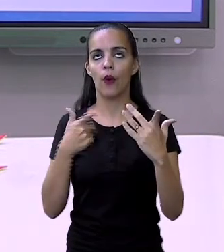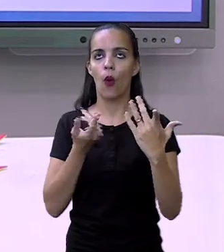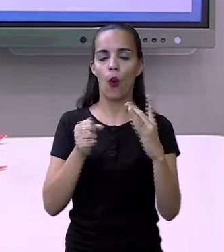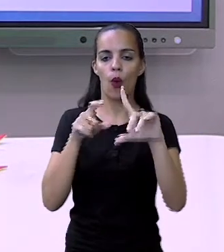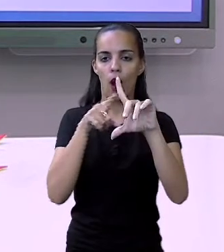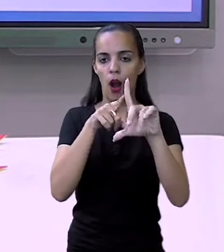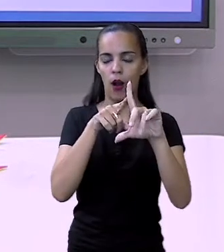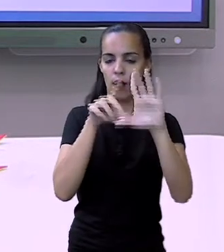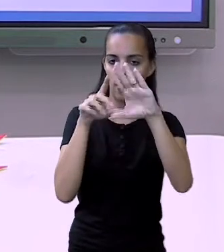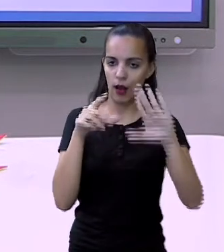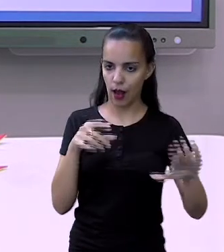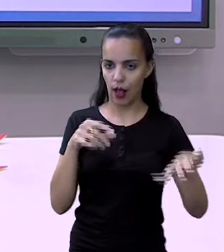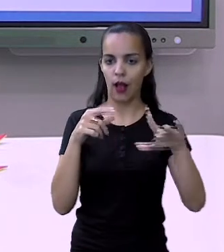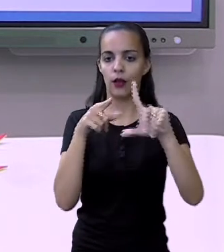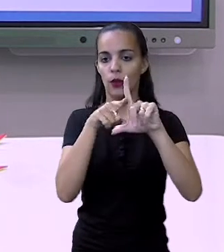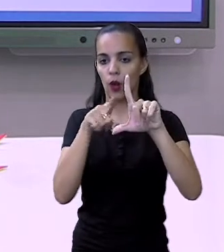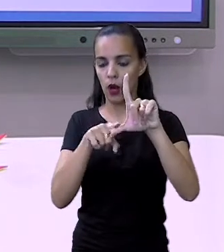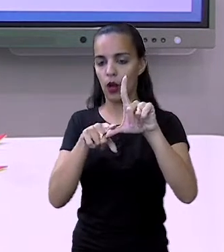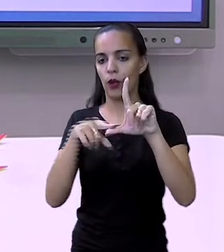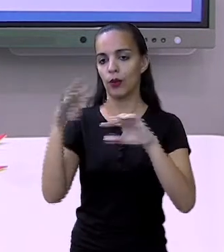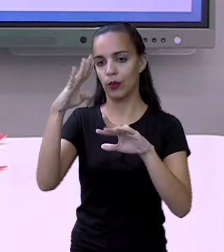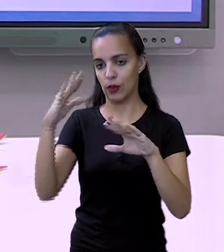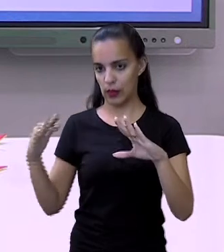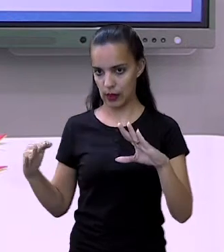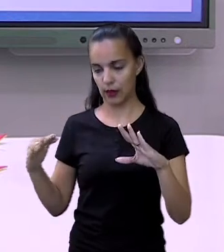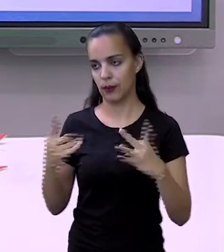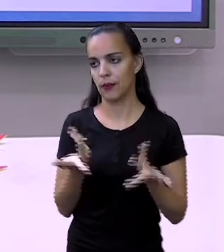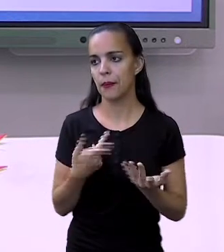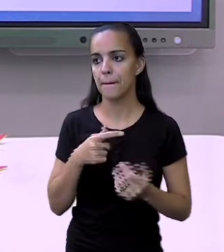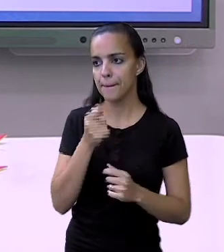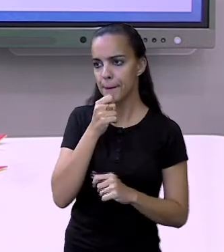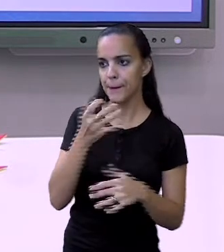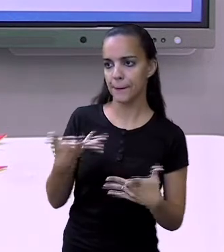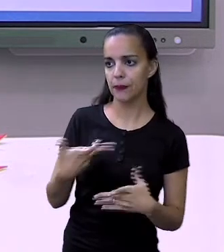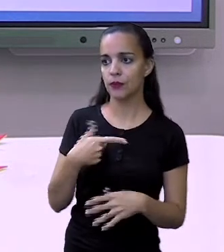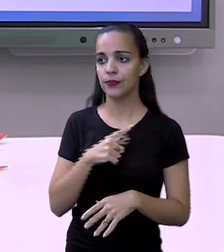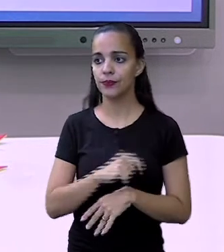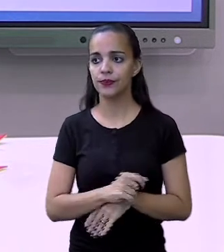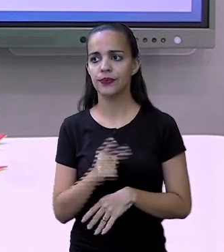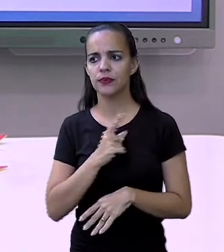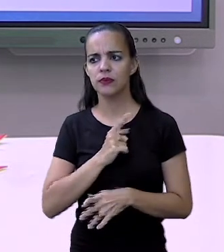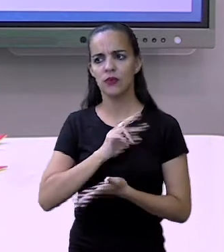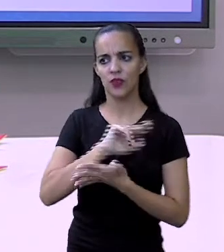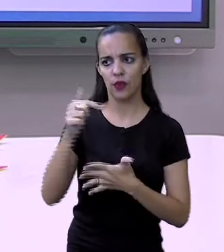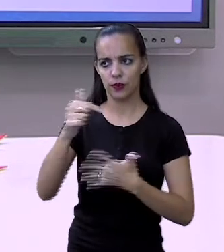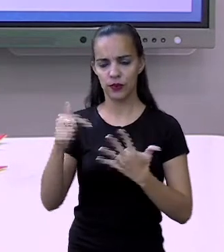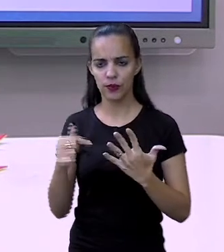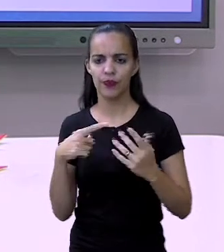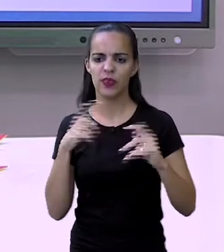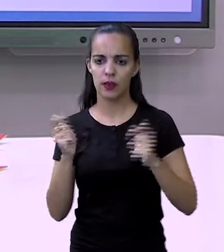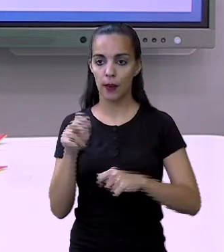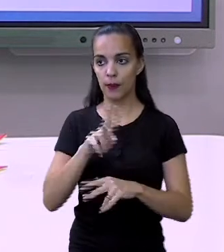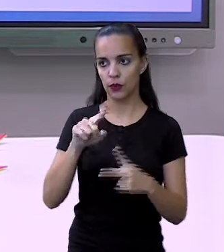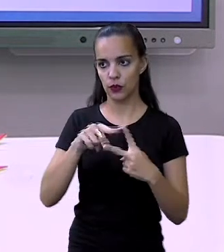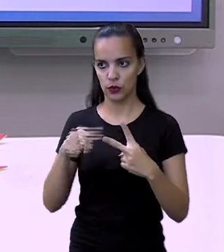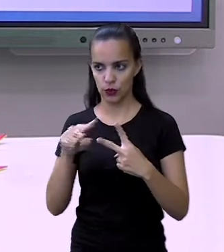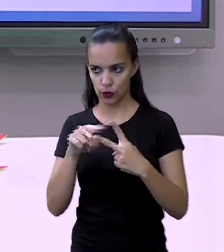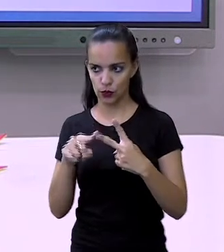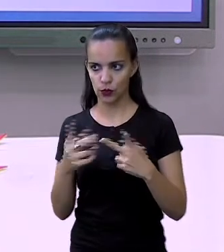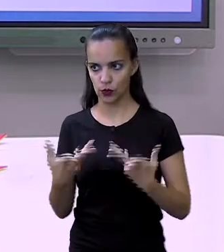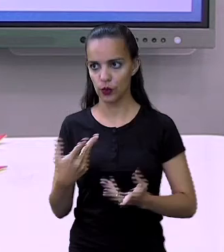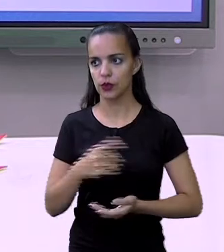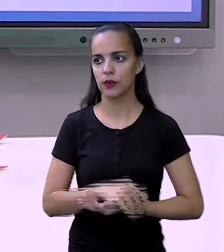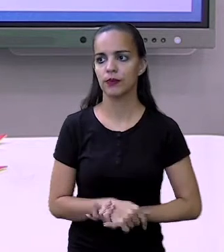semelhantes pelos ângulos, ou posso identificar quando eu tenho 2 lados e entre esses 2 lados o ângulo